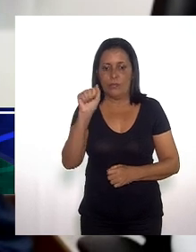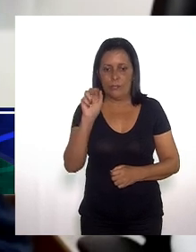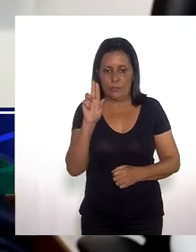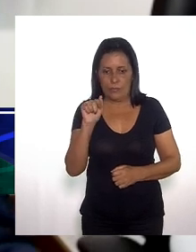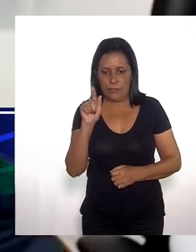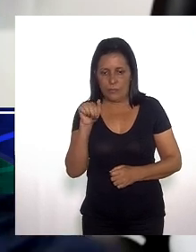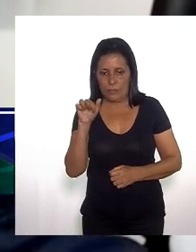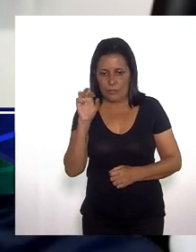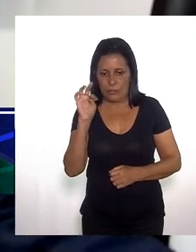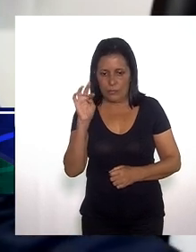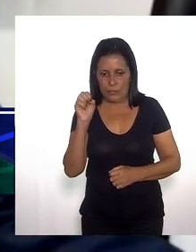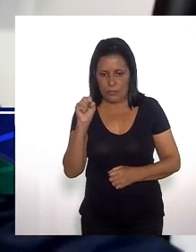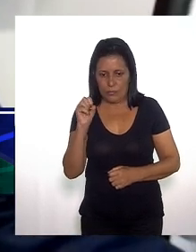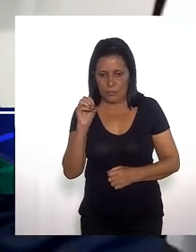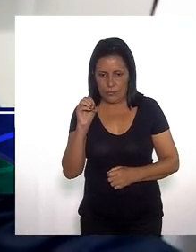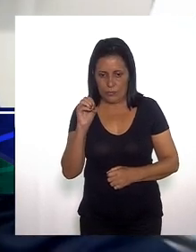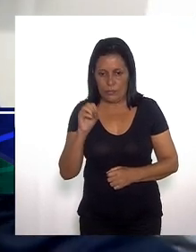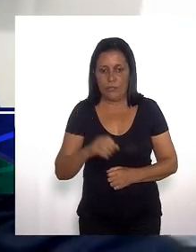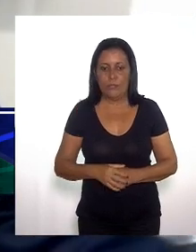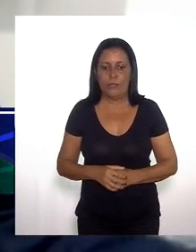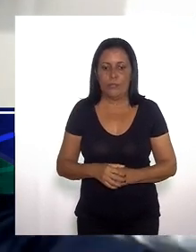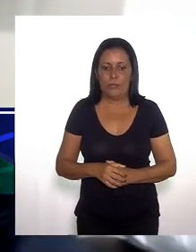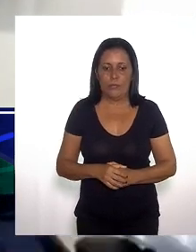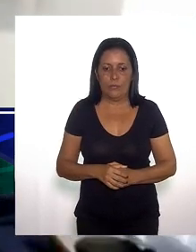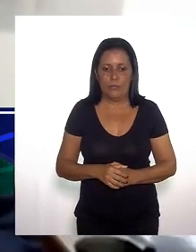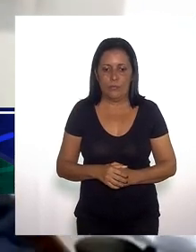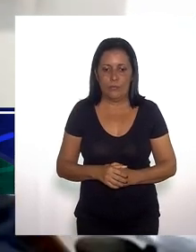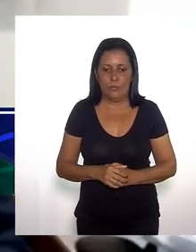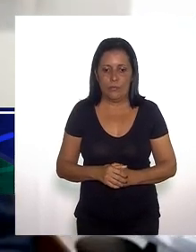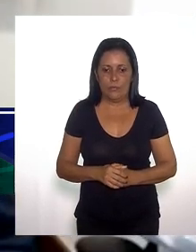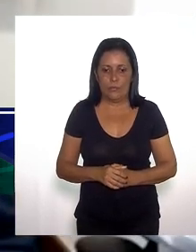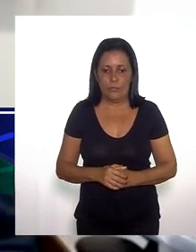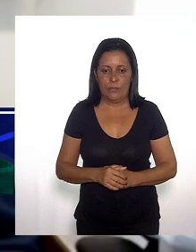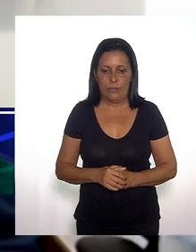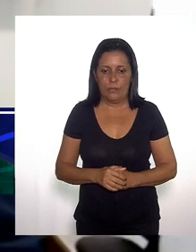Delegado Carlos Augusto.